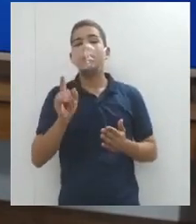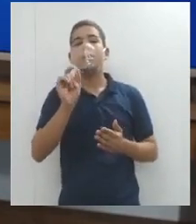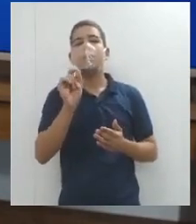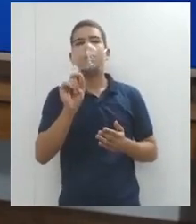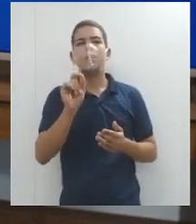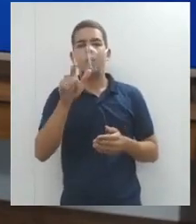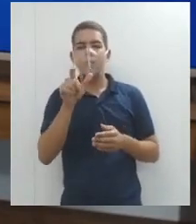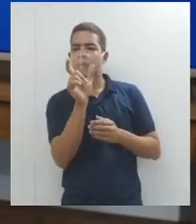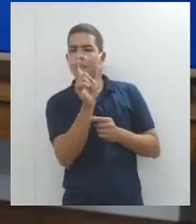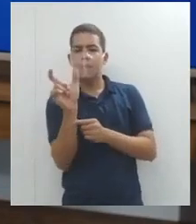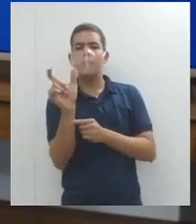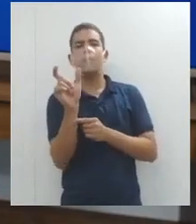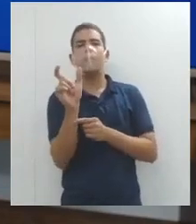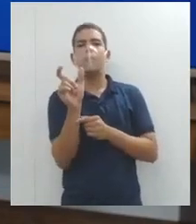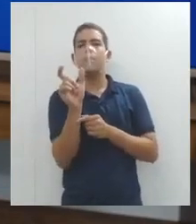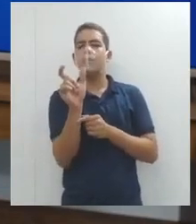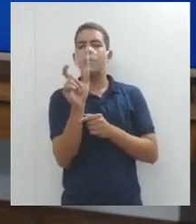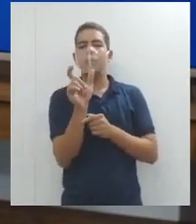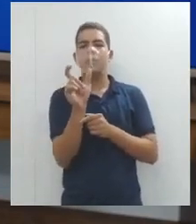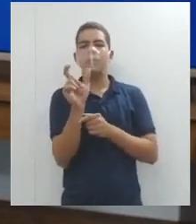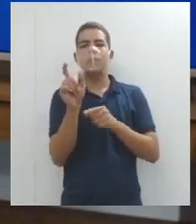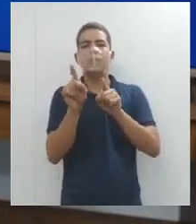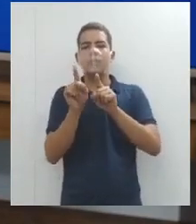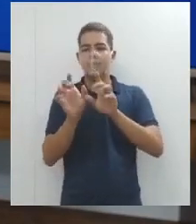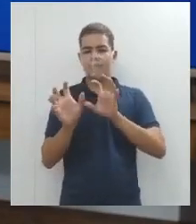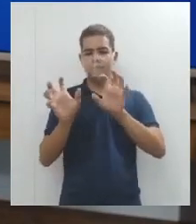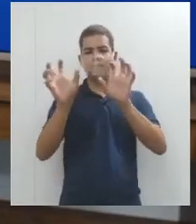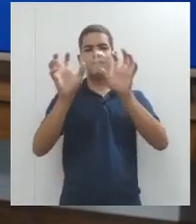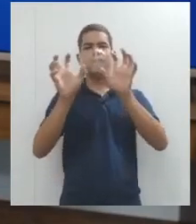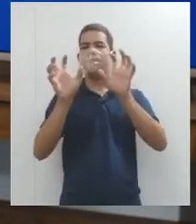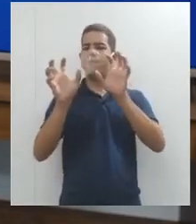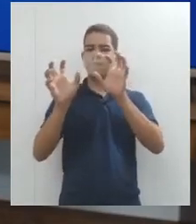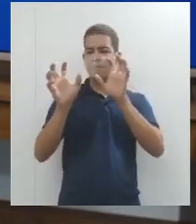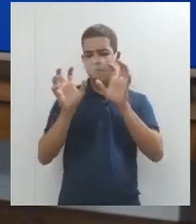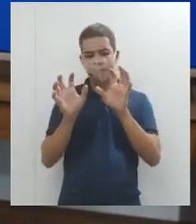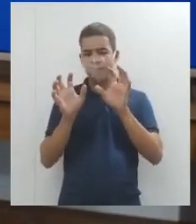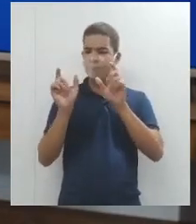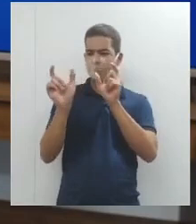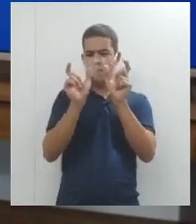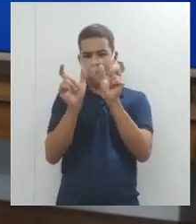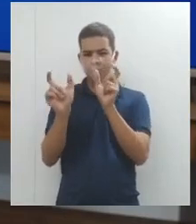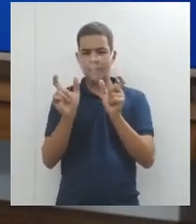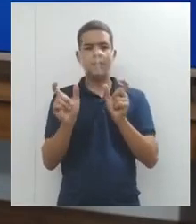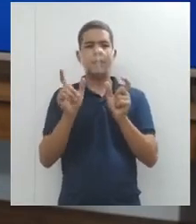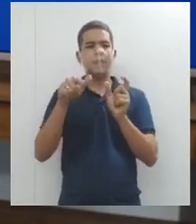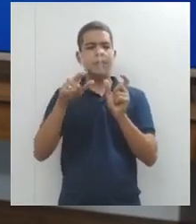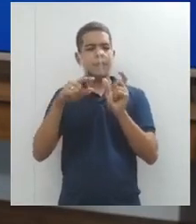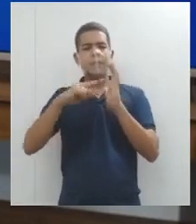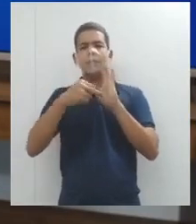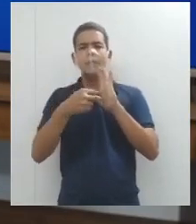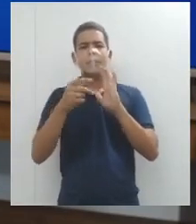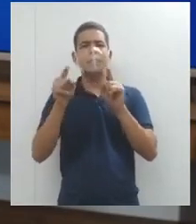essas palavras e essas estruturas, essas expressões, elas podem ter o seu sentido e a